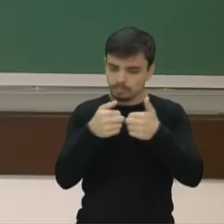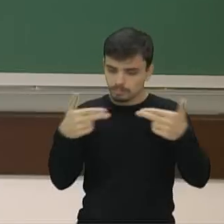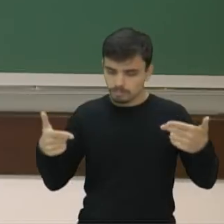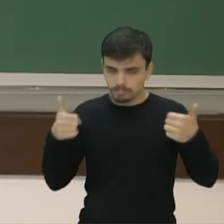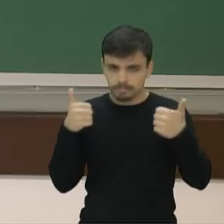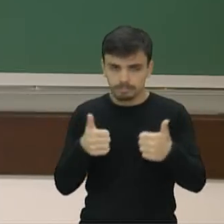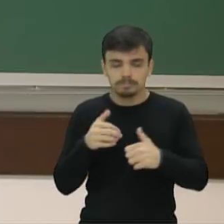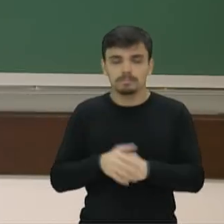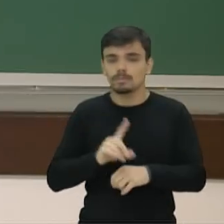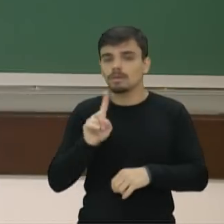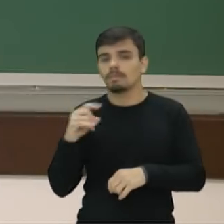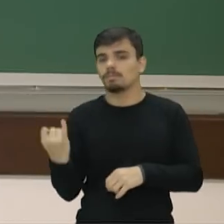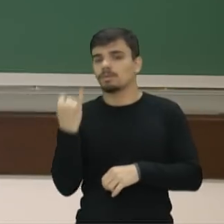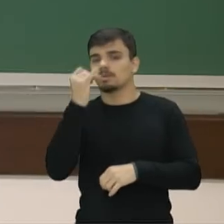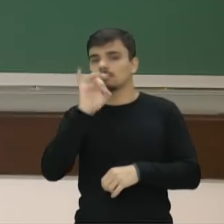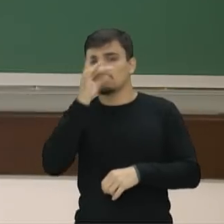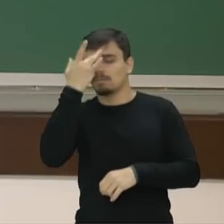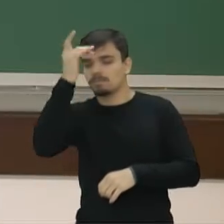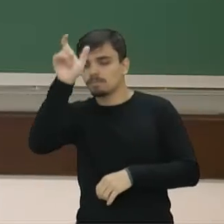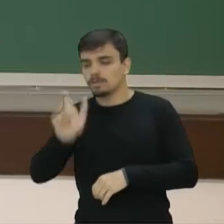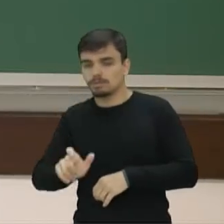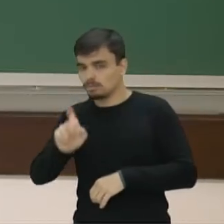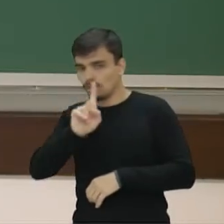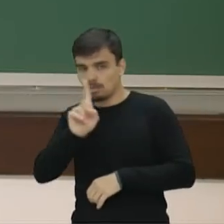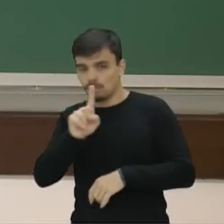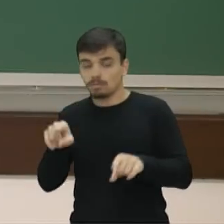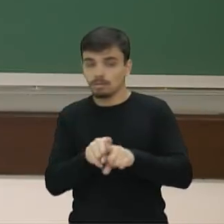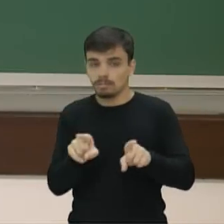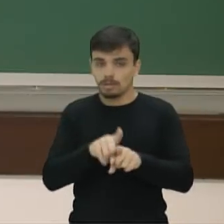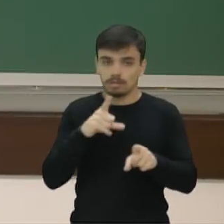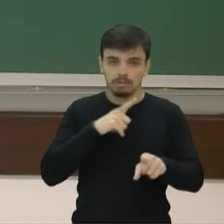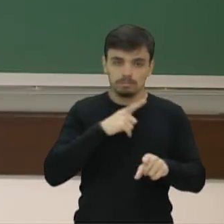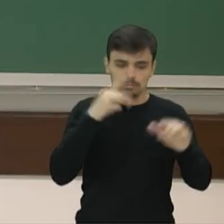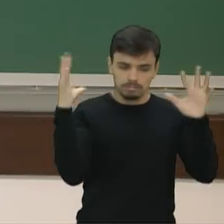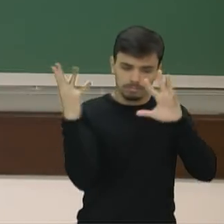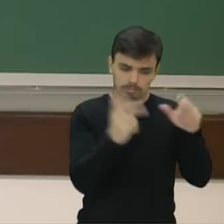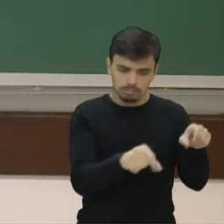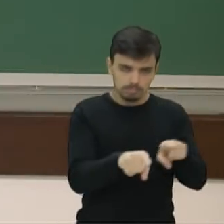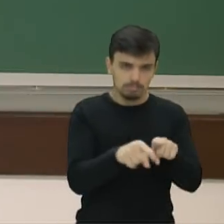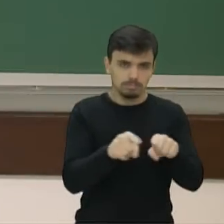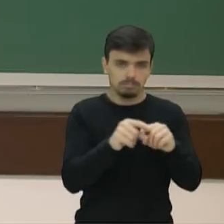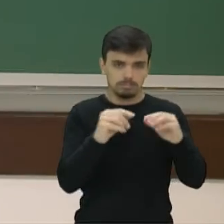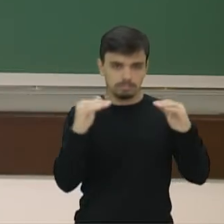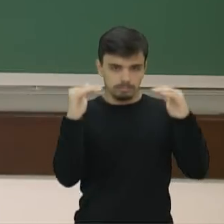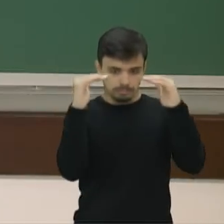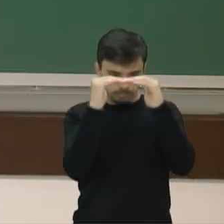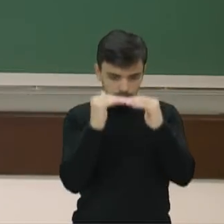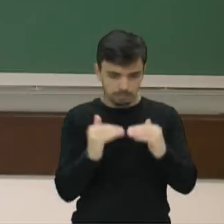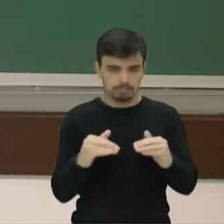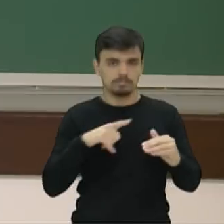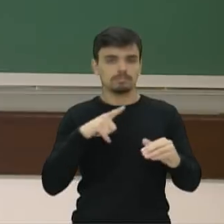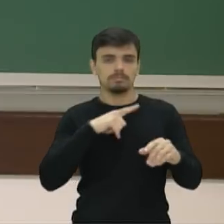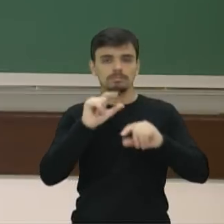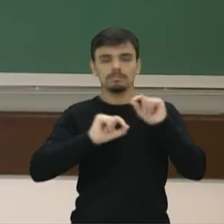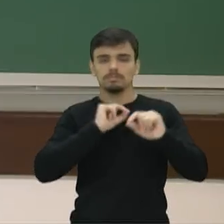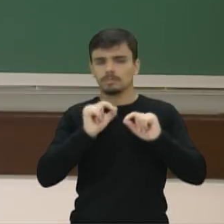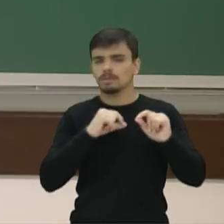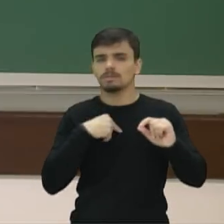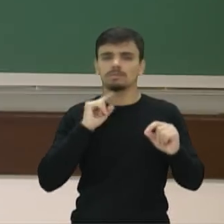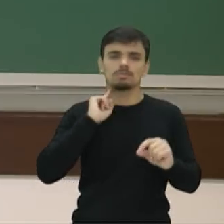gente perceber que não são apenas as pessoas que poluem, mas nós também temos toda uma cadeia produtiva que emite poluentes